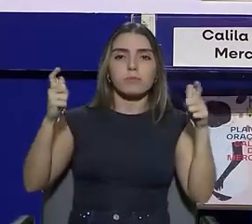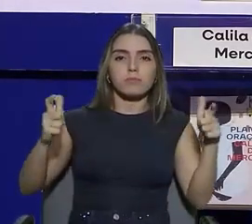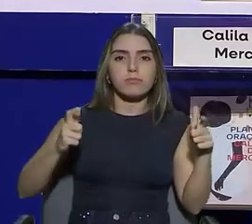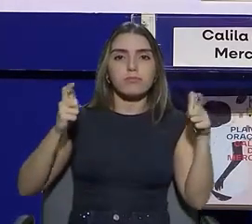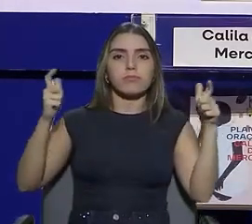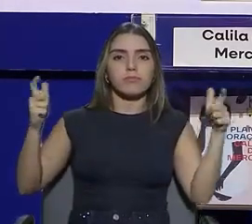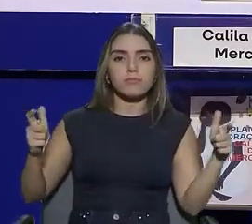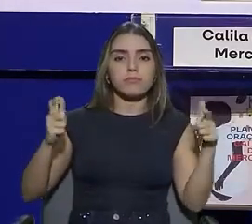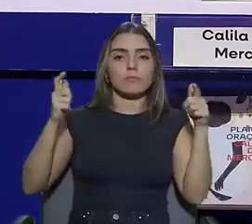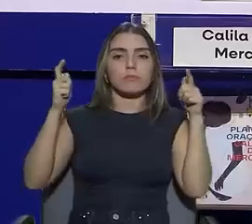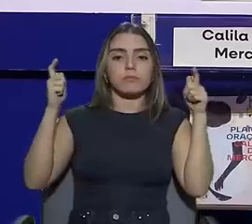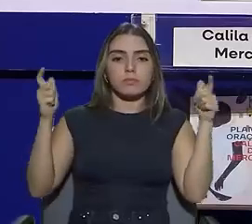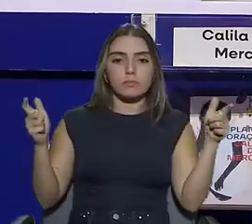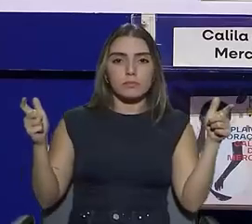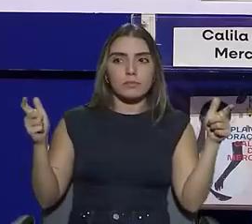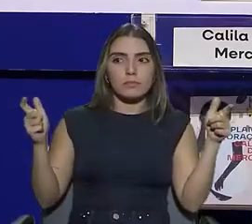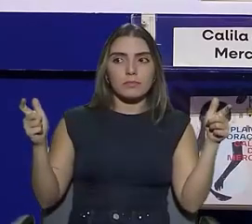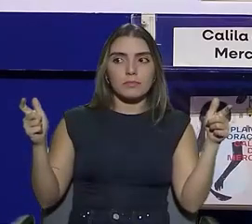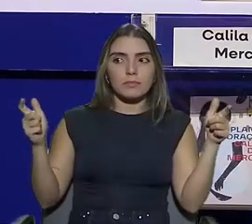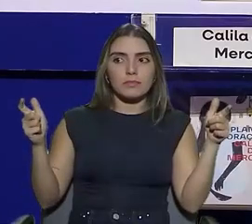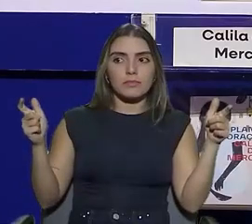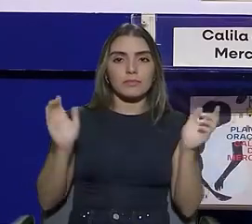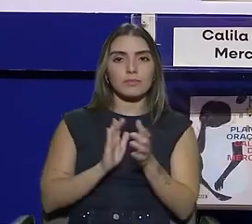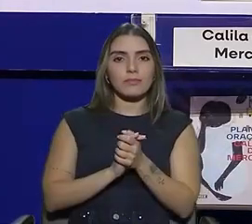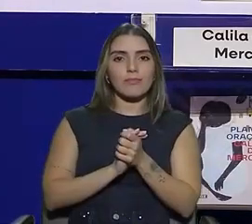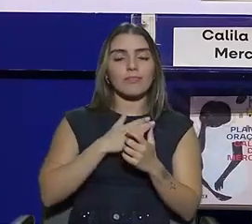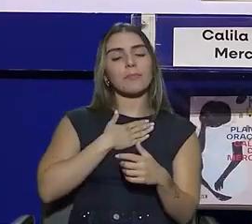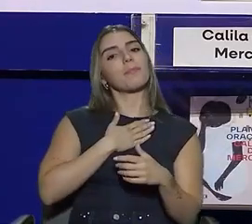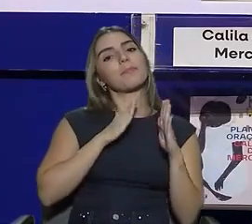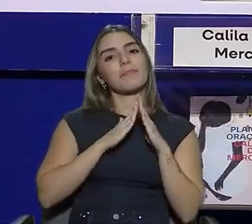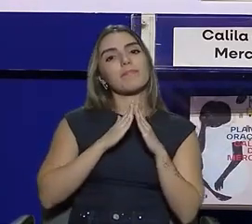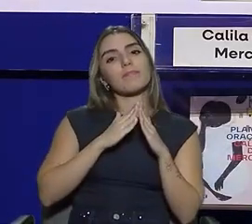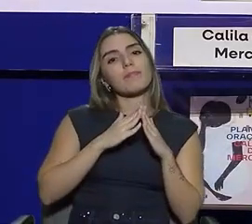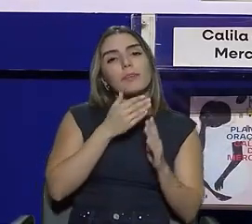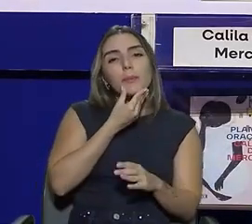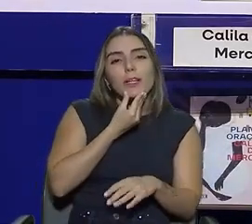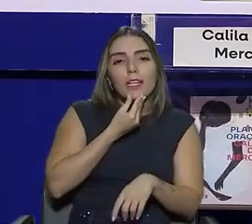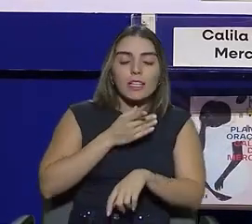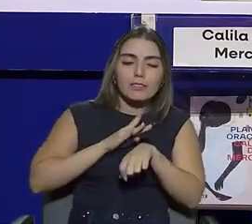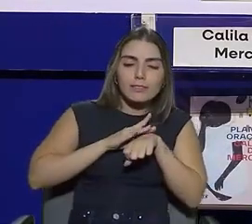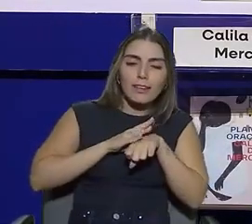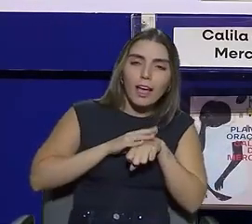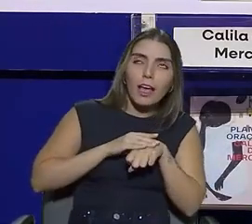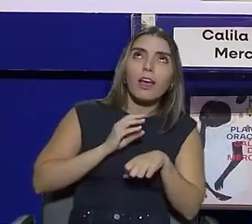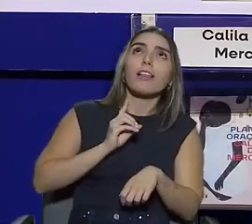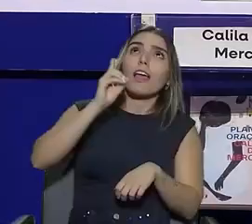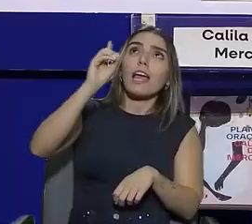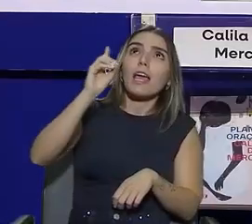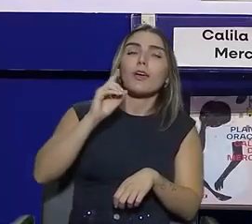enorme, enorme, enorme. Então, na minha casa, eu era aquele menino doente, oh, meu Deus, oh, meu Jesus,